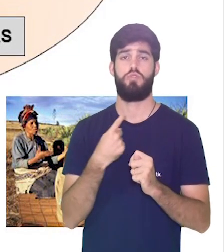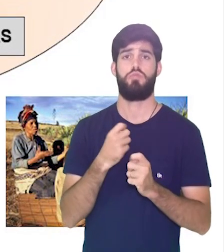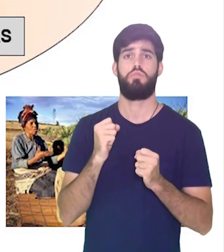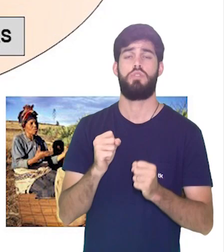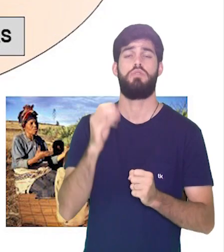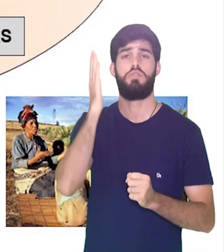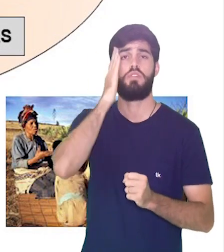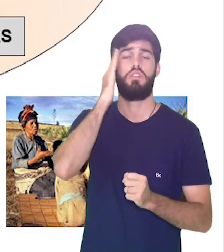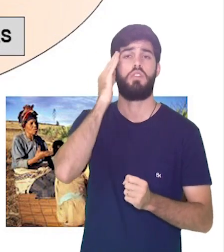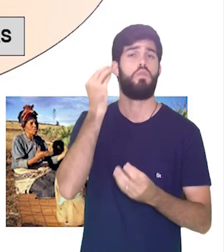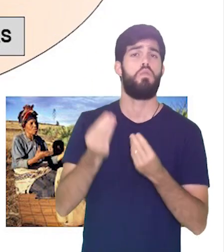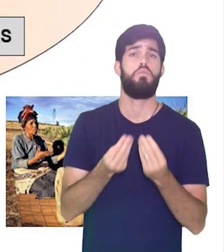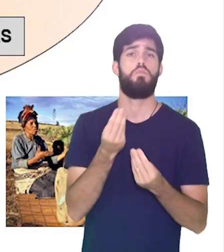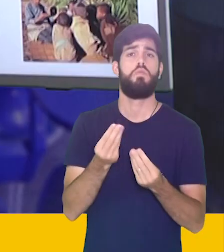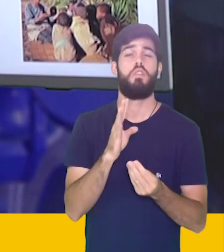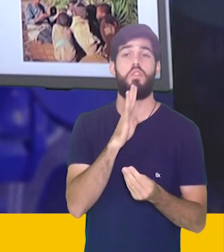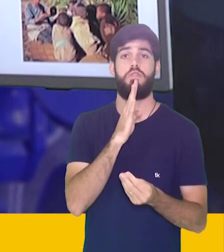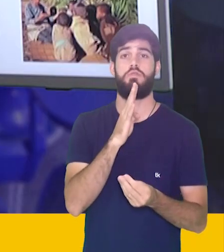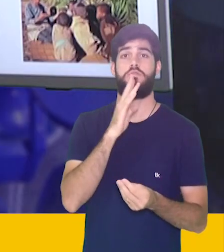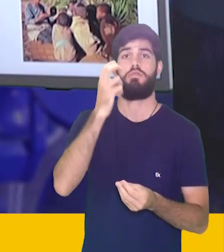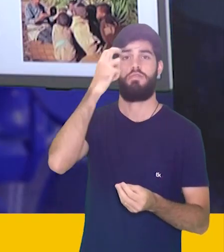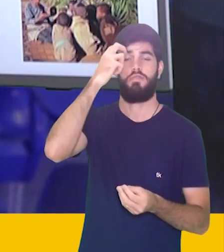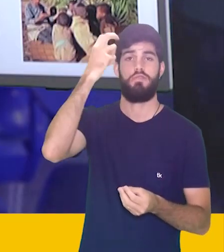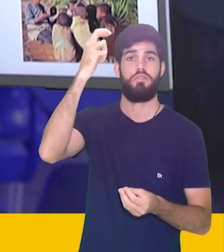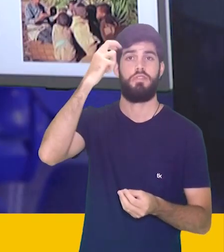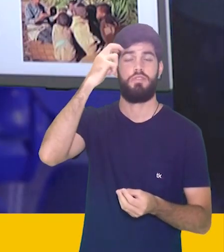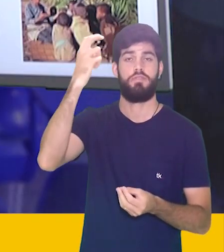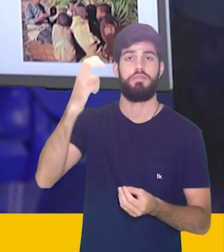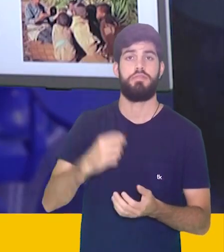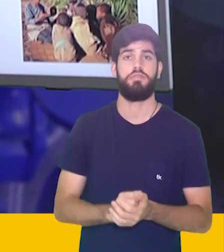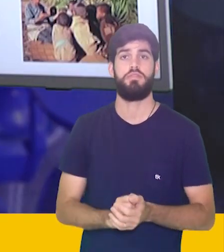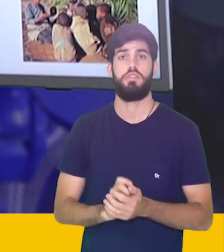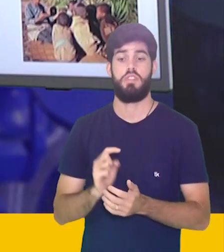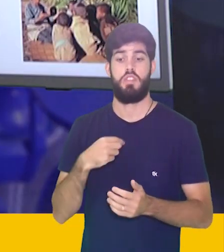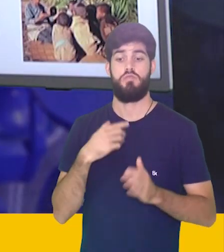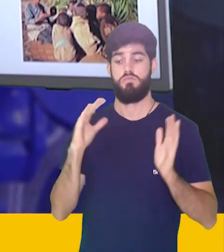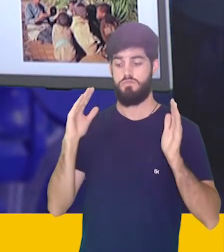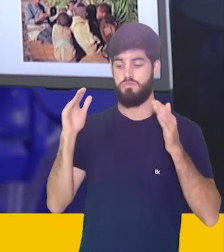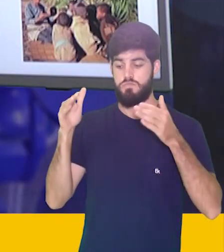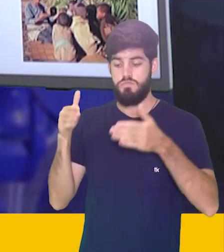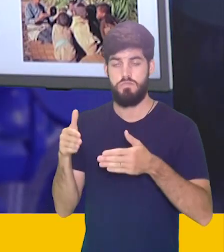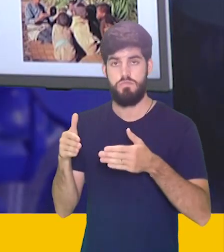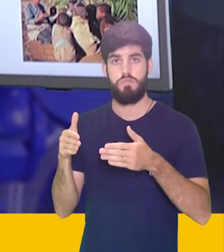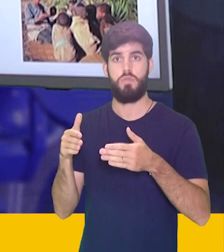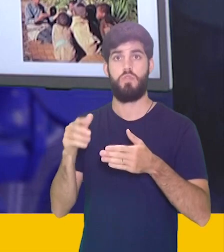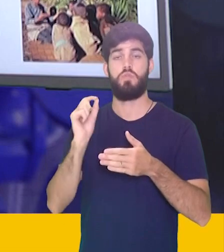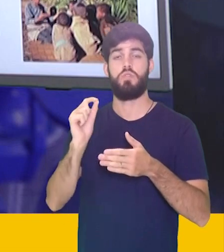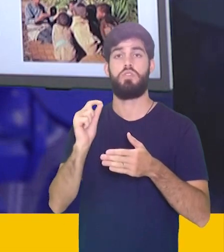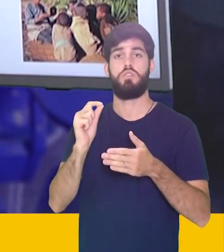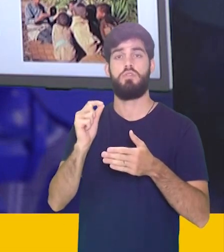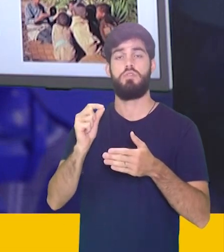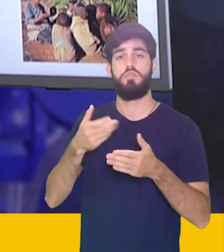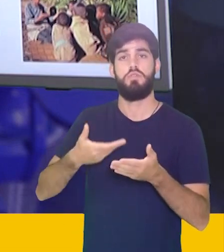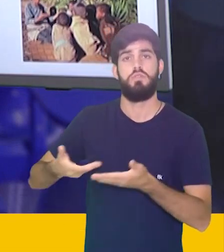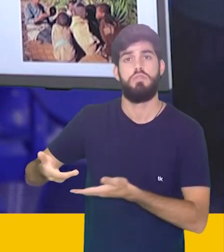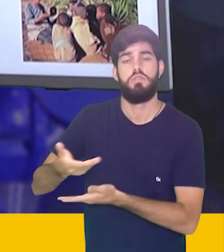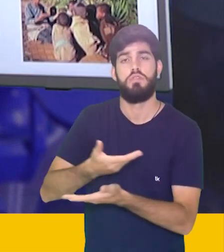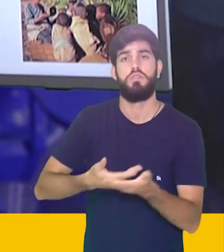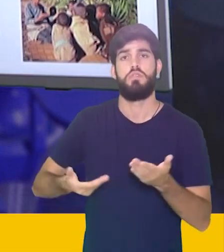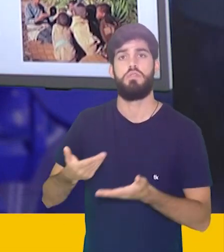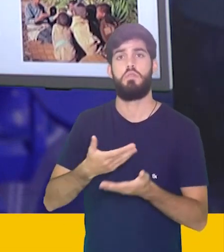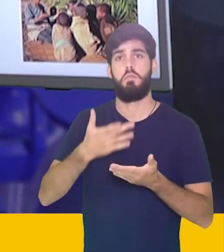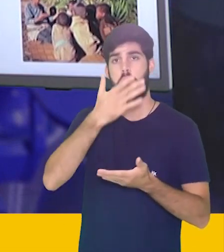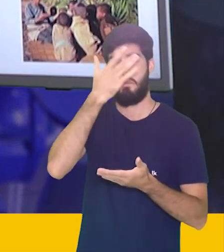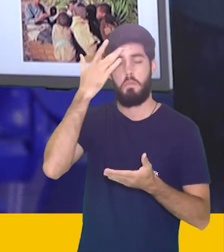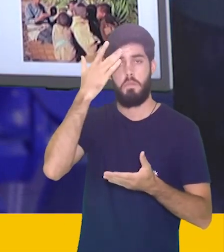como conhecimentos culturais. Quando eu falo conhecimentos culturais, eu estou me referindo ao círculo de convívio entre